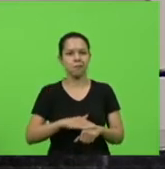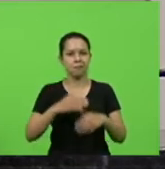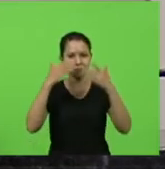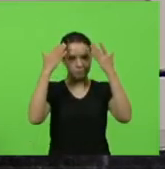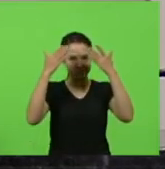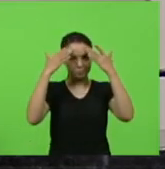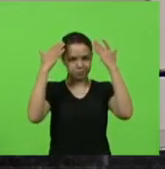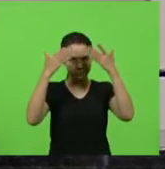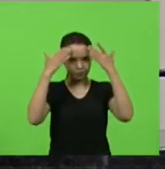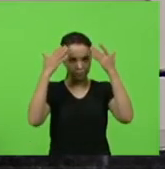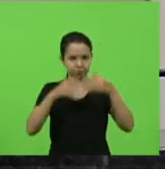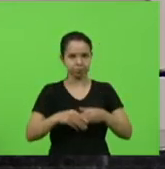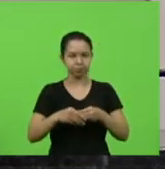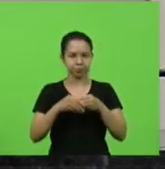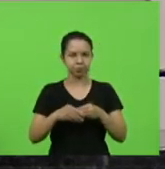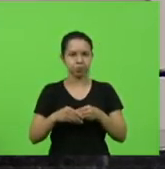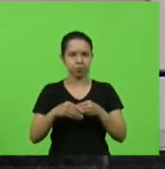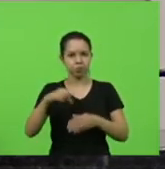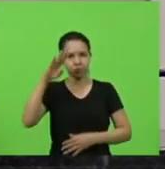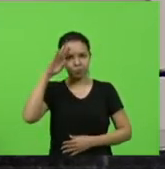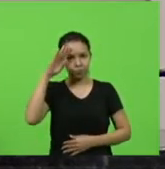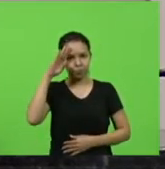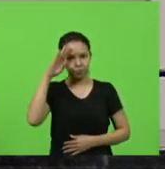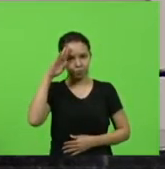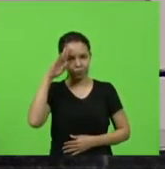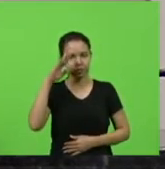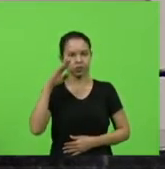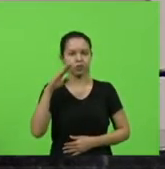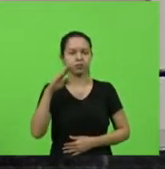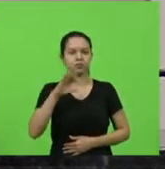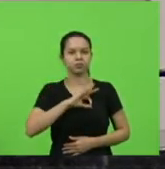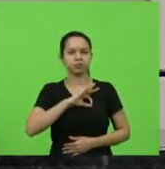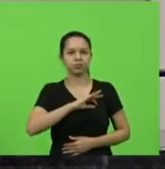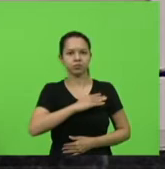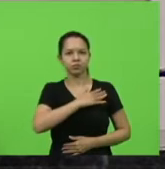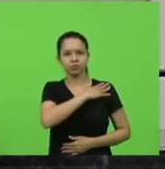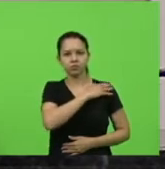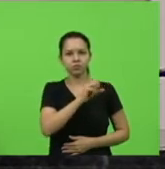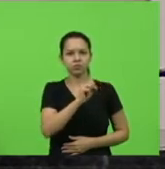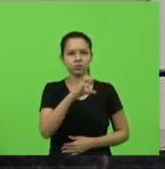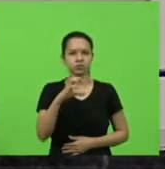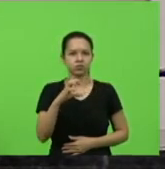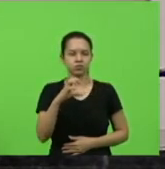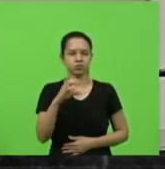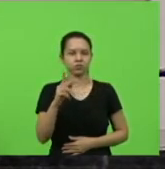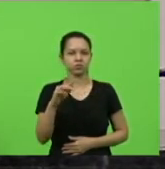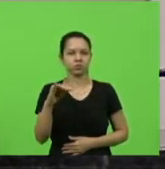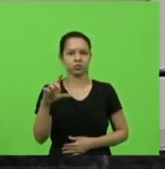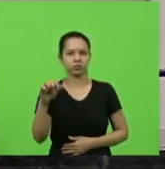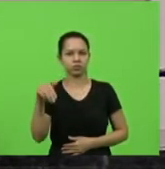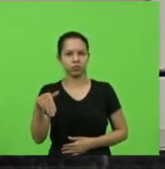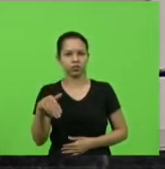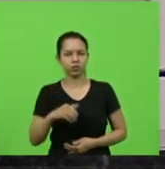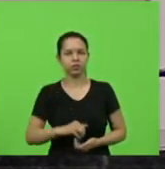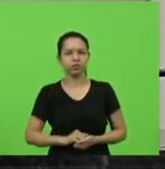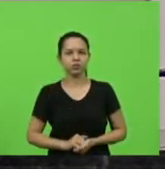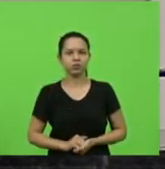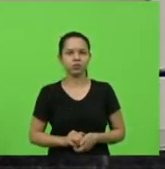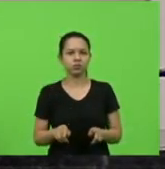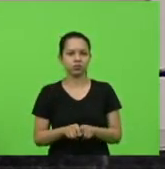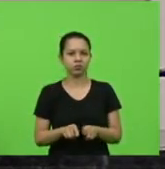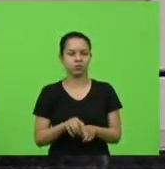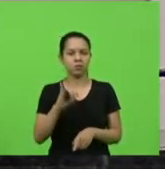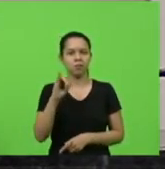Schaefer, cumprimentando os soldados da Polícia Militar de Santa Catarina, Crivilan Tressoldi e